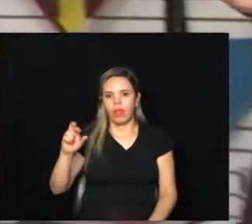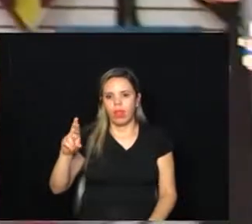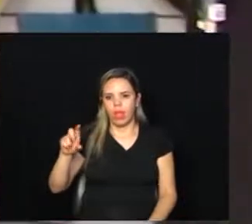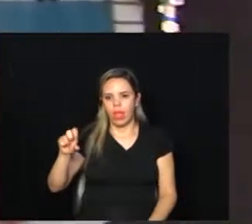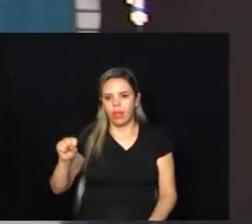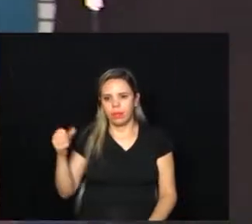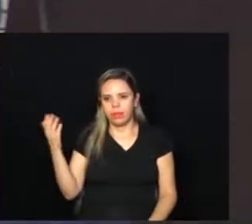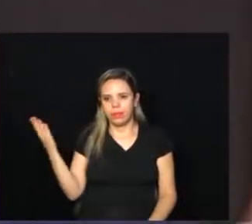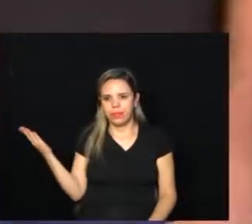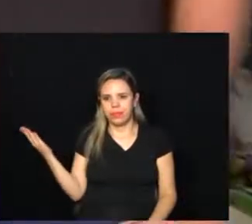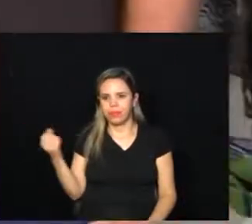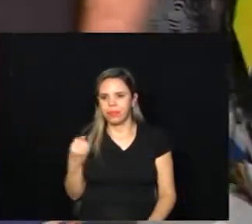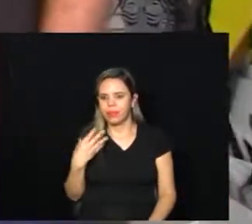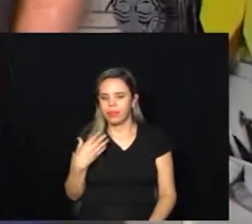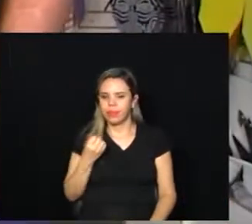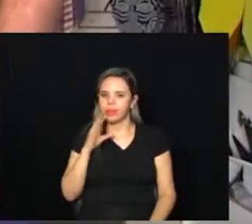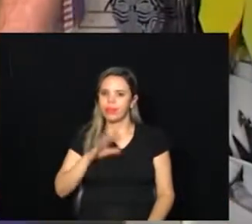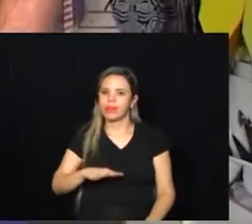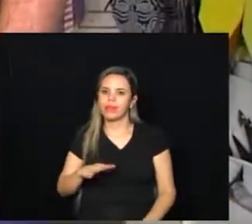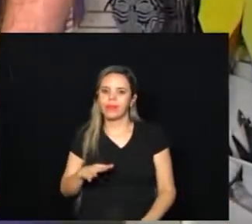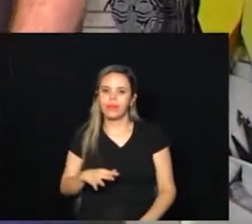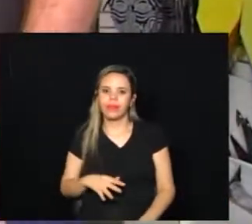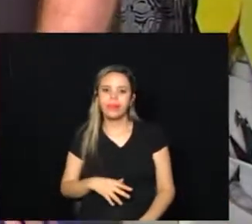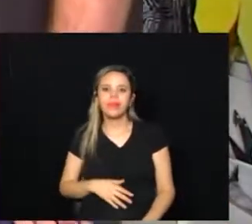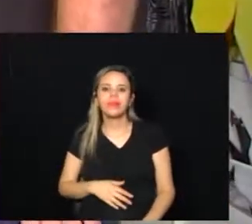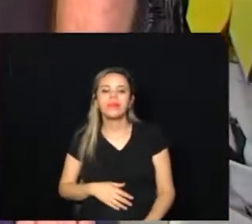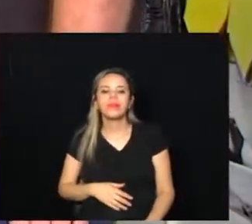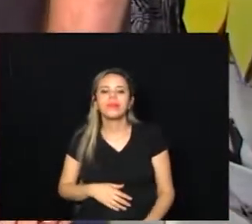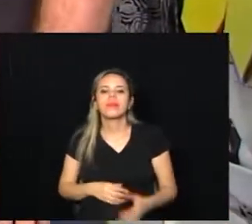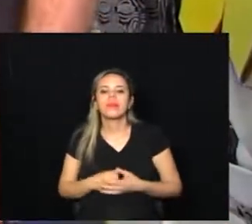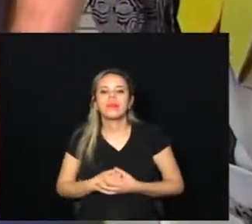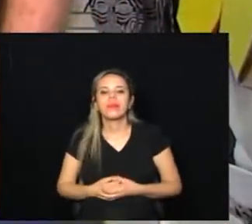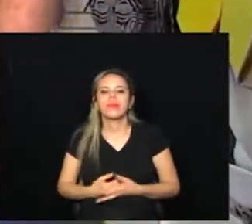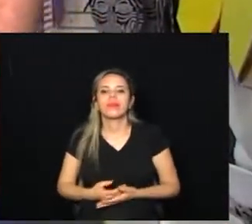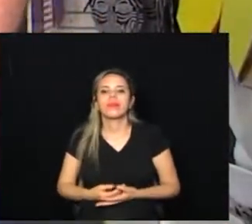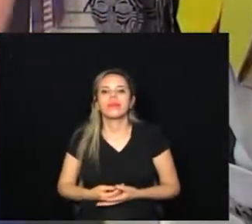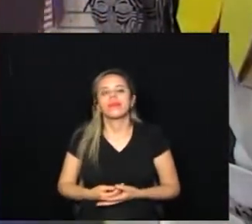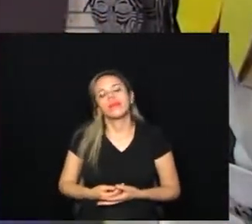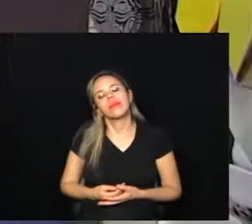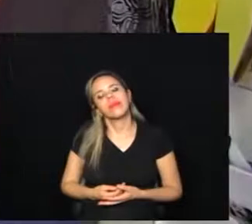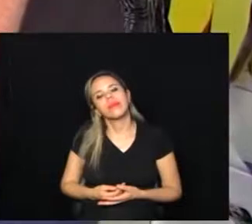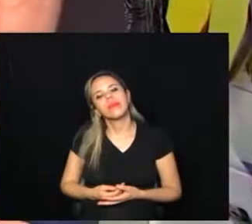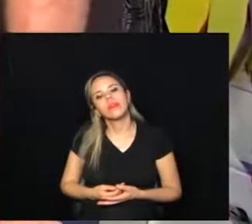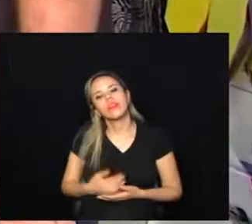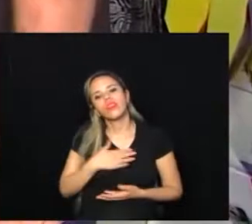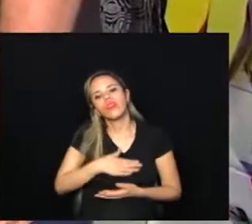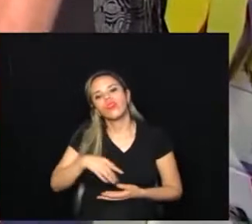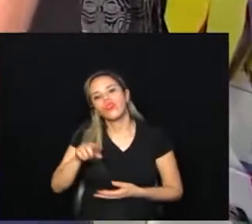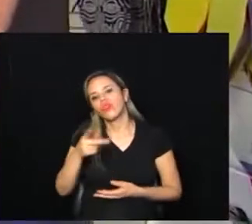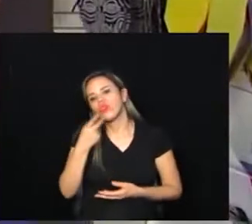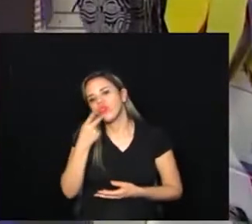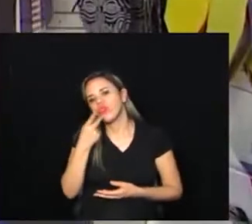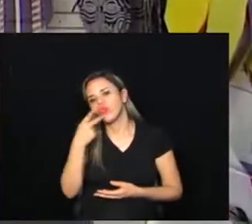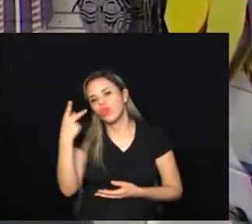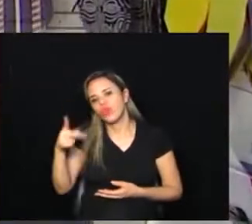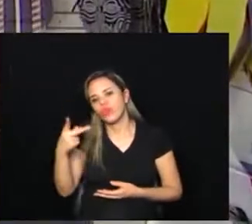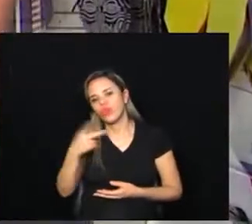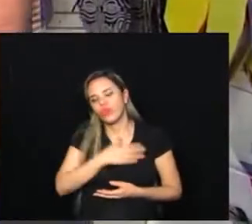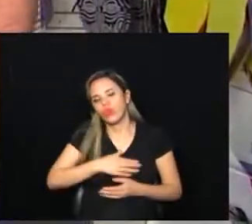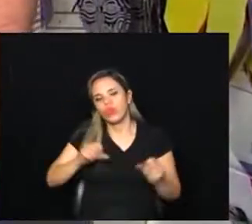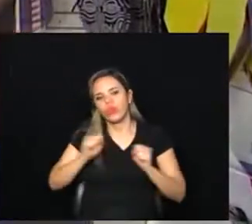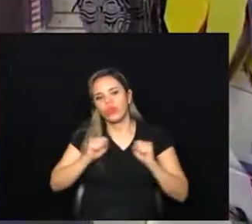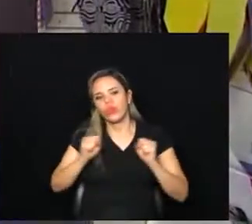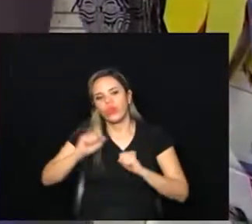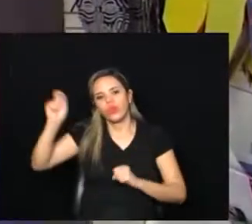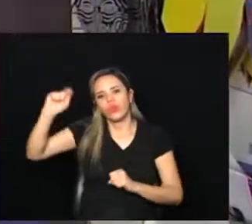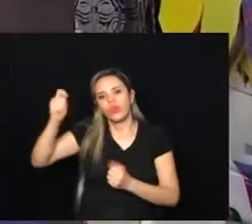está aqui conosco. Tudo bem? Boa tarde. Boa tarde, André, tudo bom? Opa, beleza. Bom, gostaria que você falasse a respeito da sua paixão por pipa.